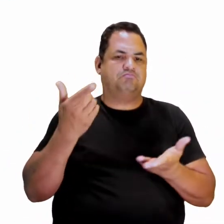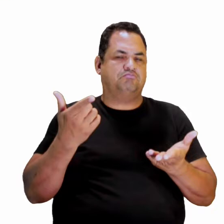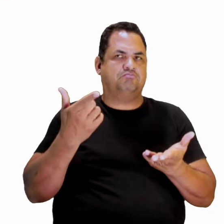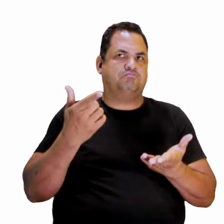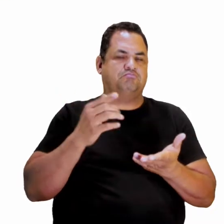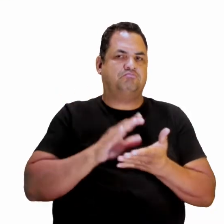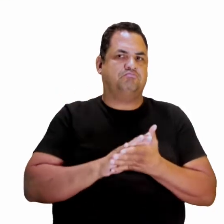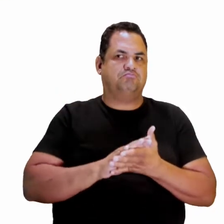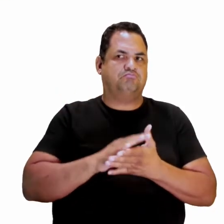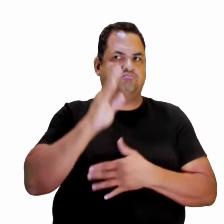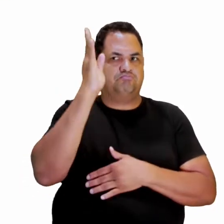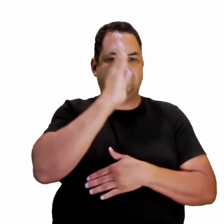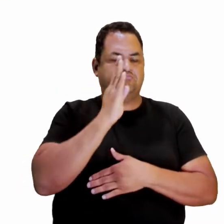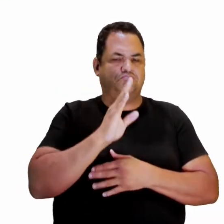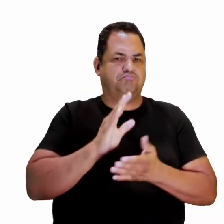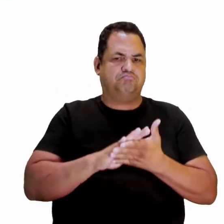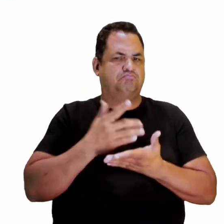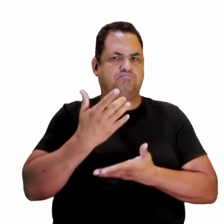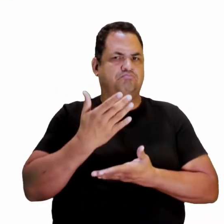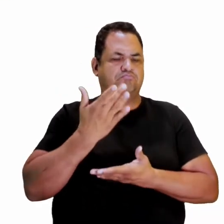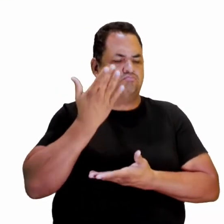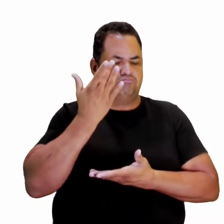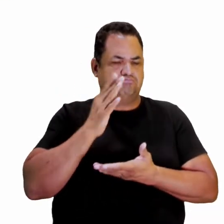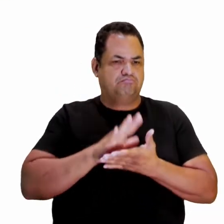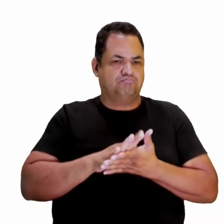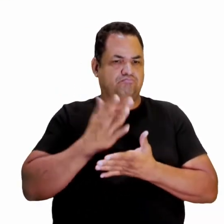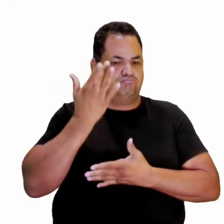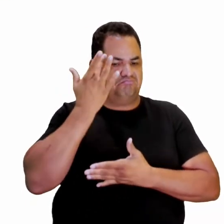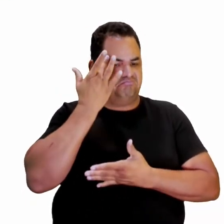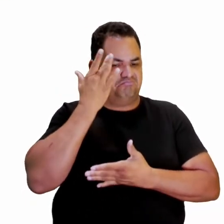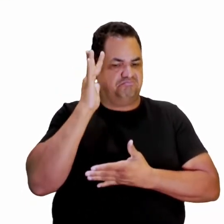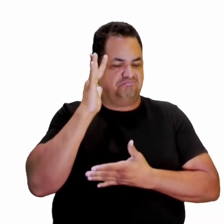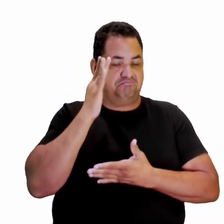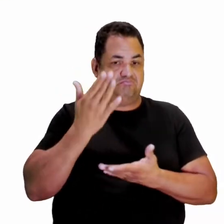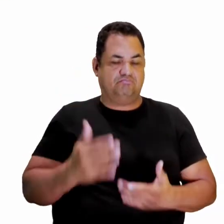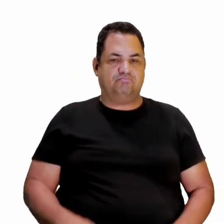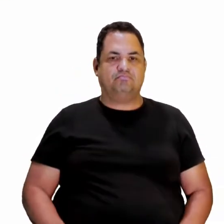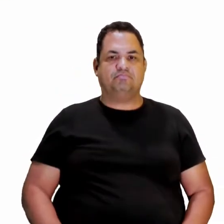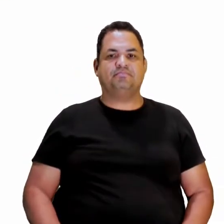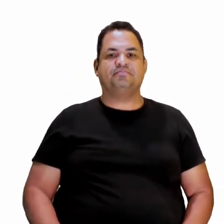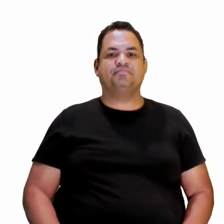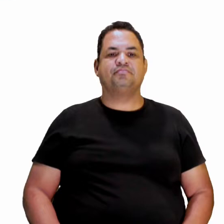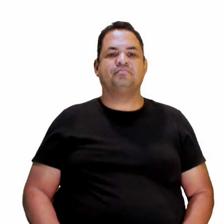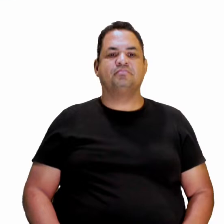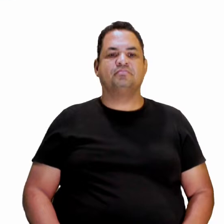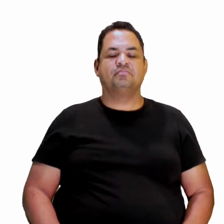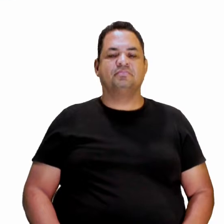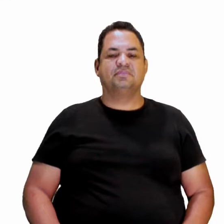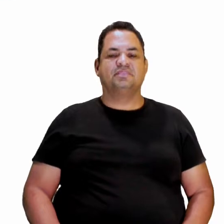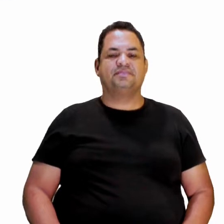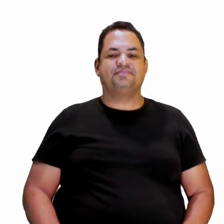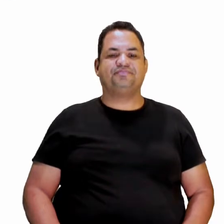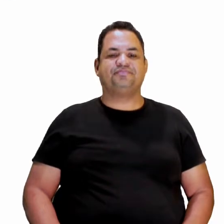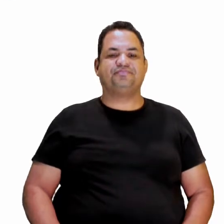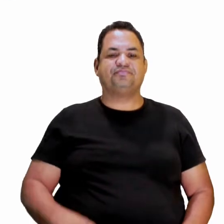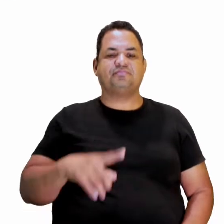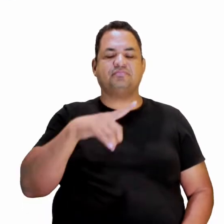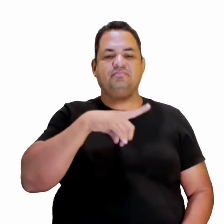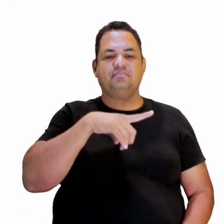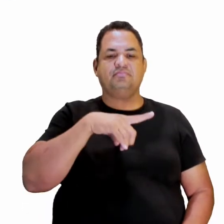no Brasil eu não tenho certeza, então discutem aí vocês. Acredito que não. Temos aí